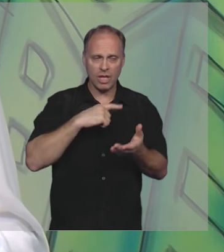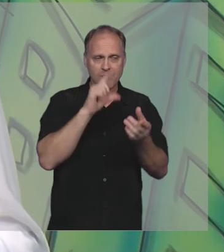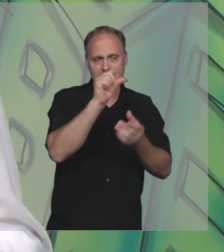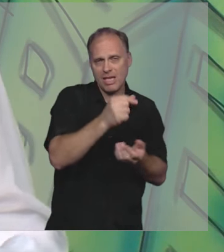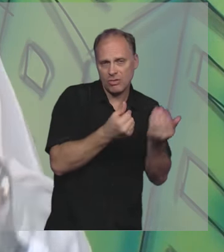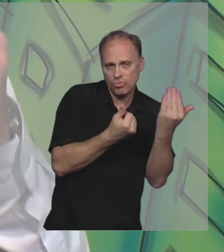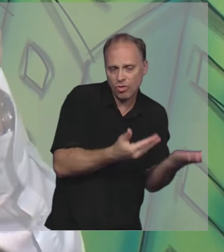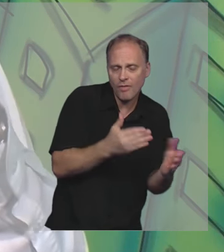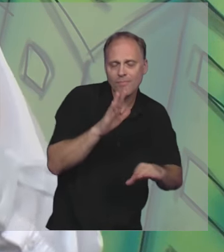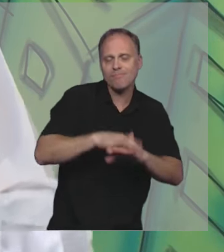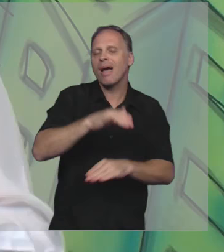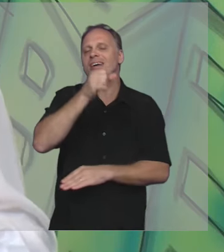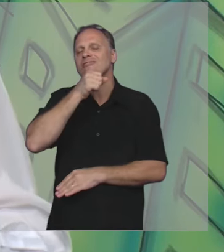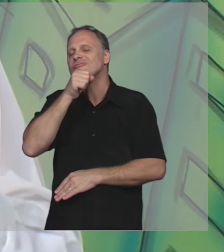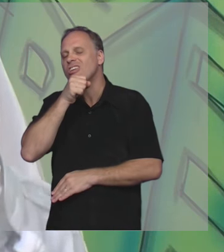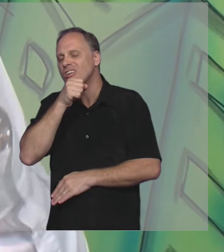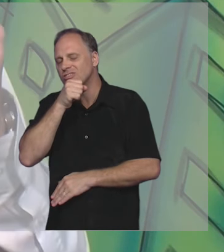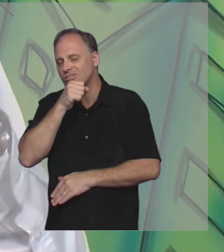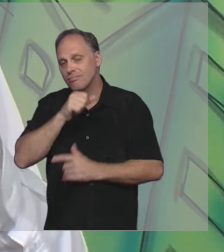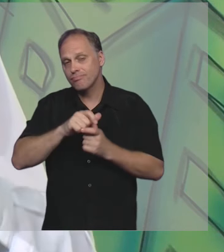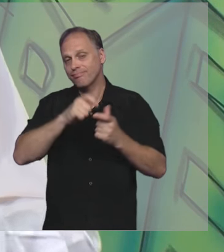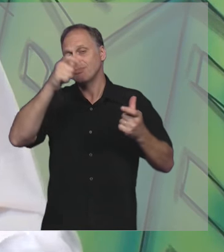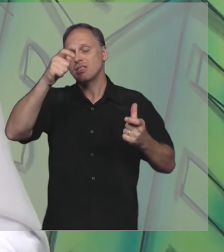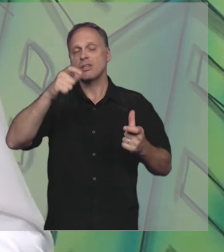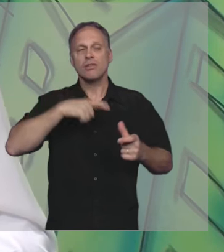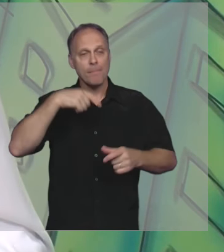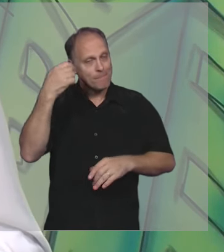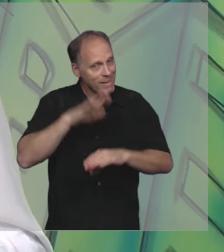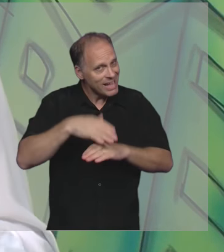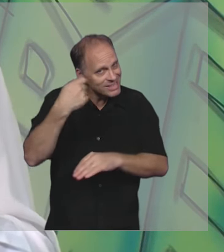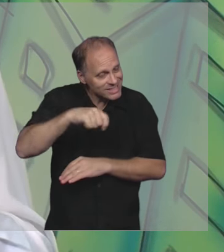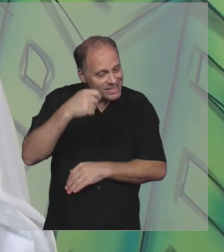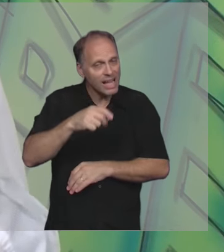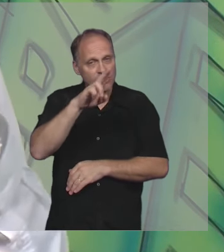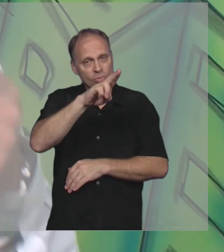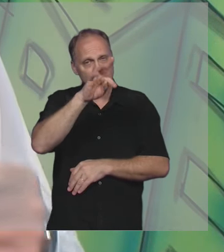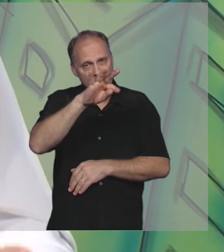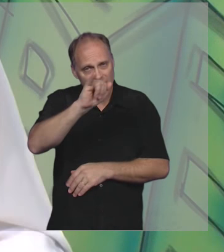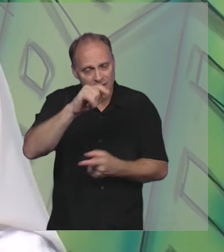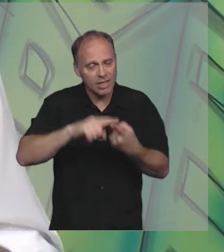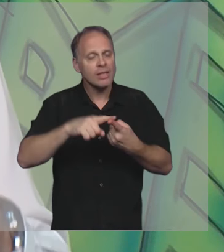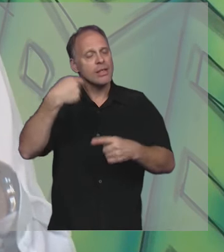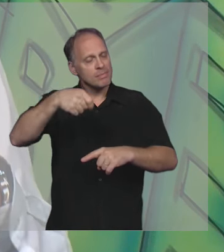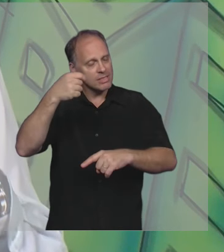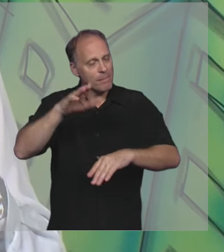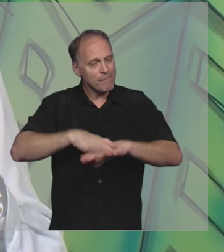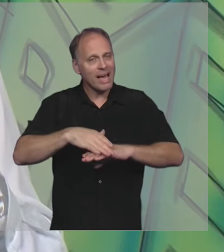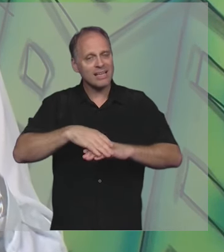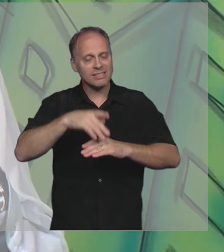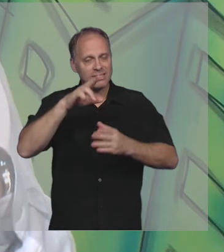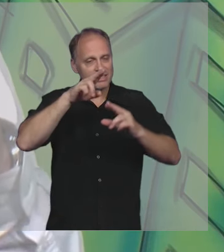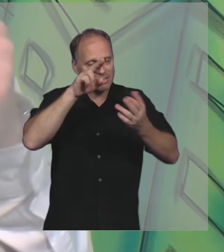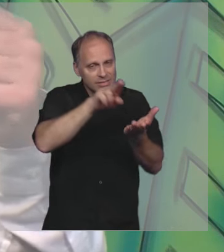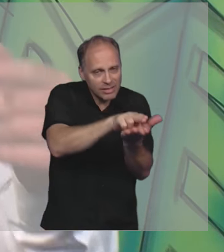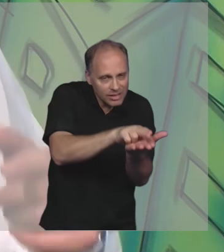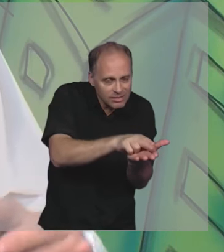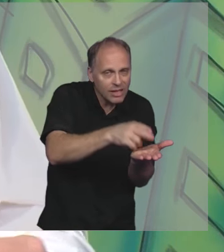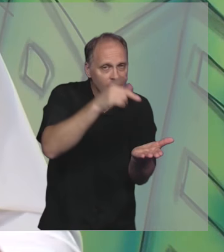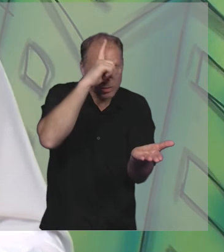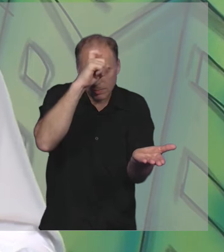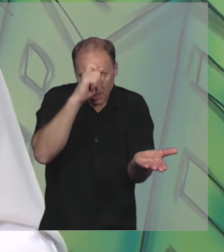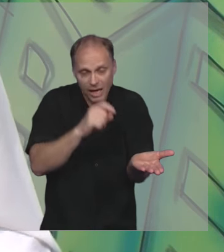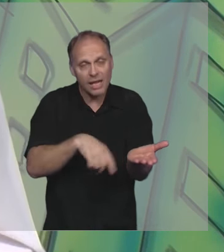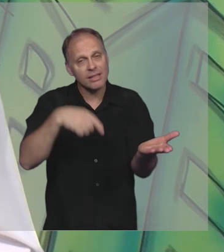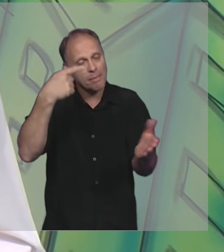menos jovens e mais idosos. No momento que tu tem mais idosos, tu tem mais necessidade de UTI, tu tem mais necessidade de internação hospitalar, tu tem